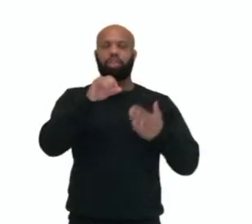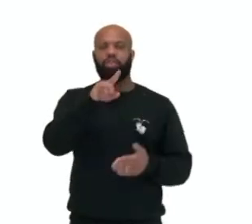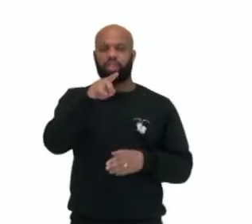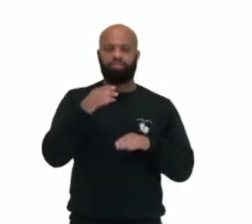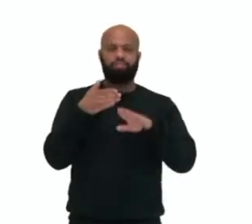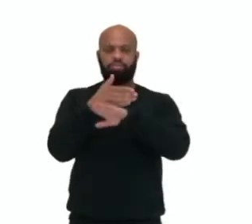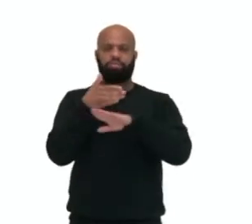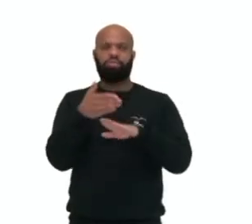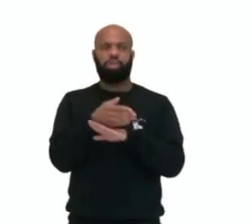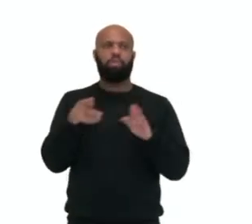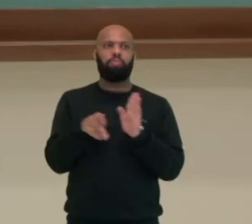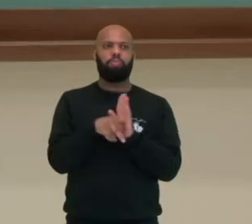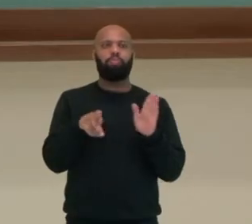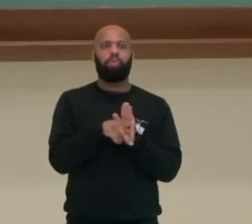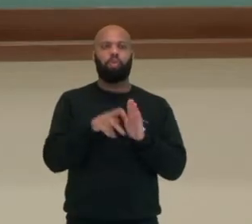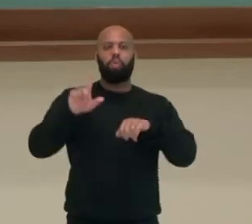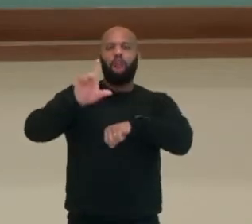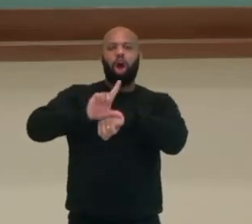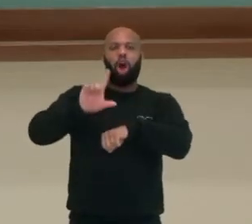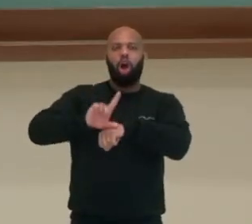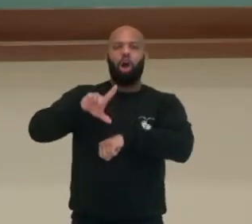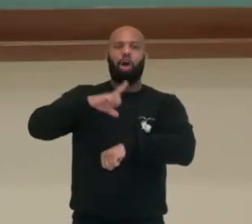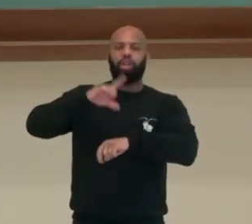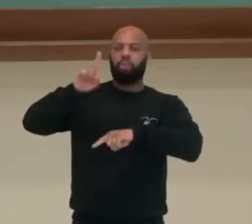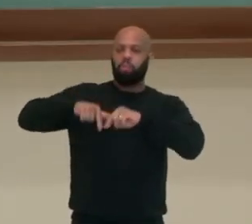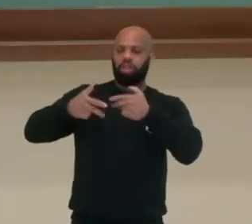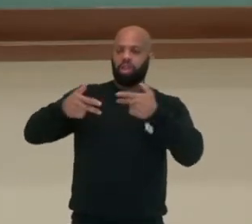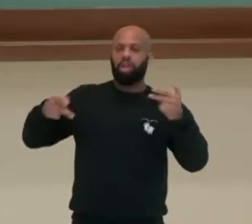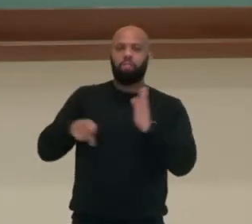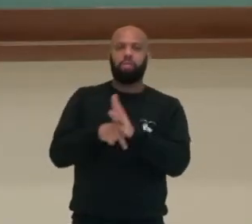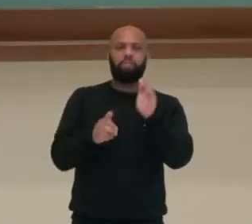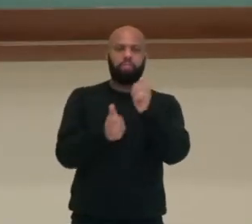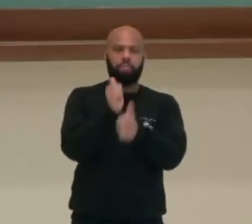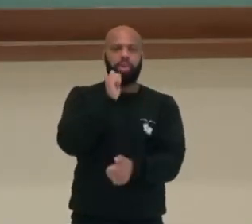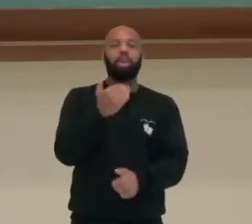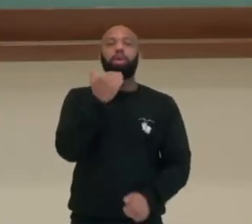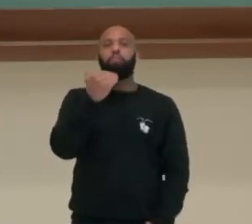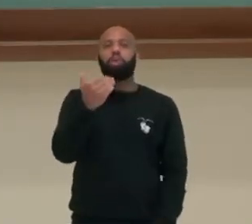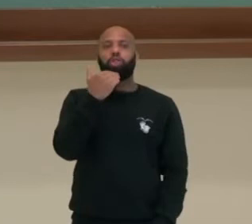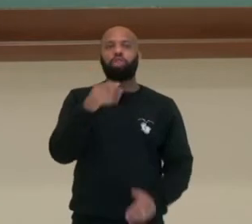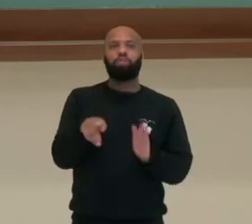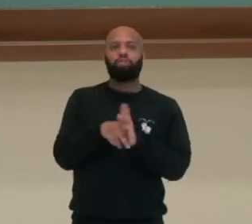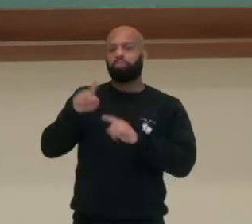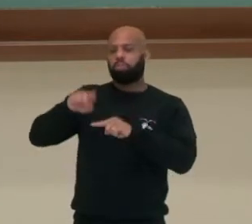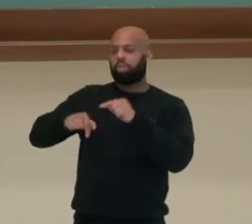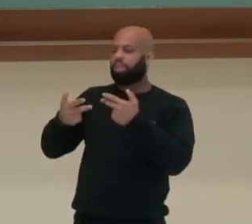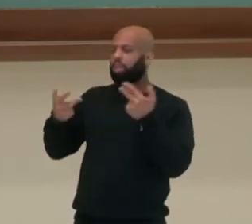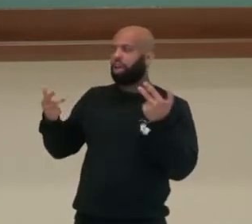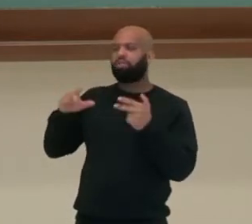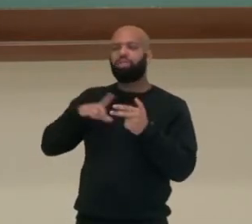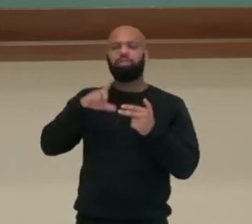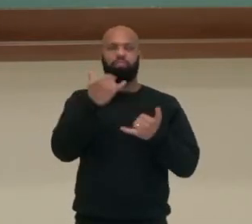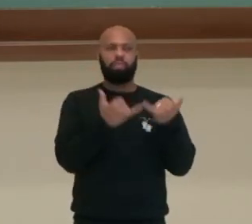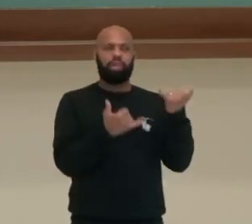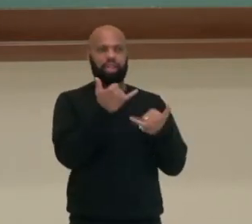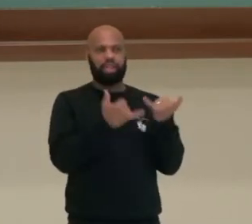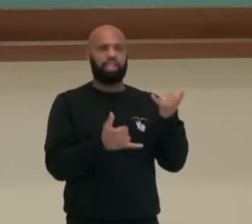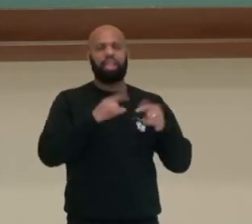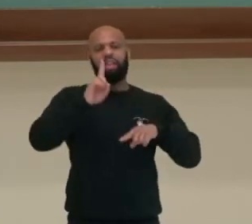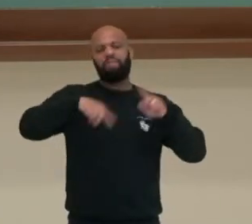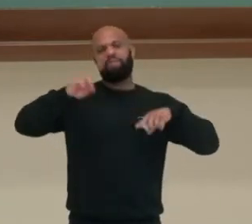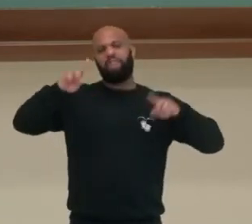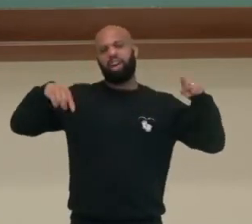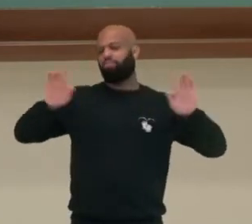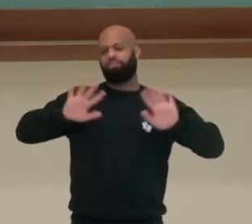por exemplo, de materiais esportivos e pedir um jogo de bocha, o material que você tem lá vai ser mais ou menos semelhante, não vai ter